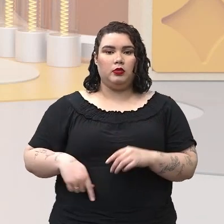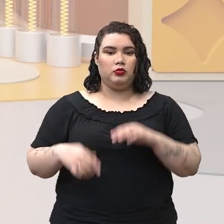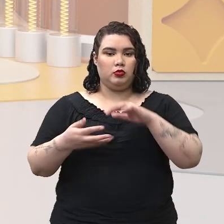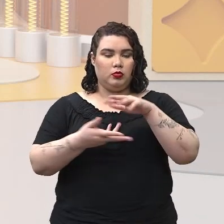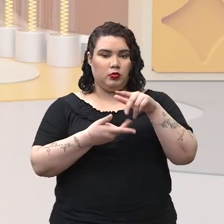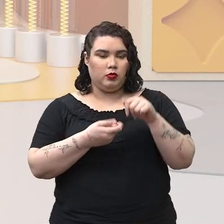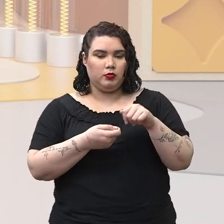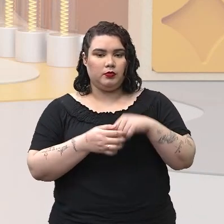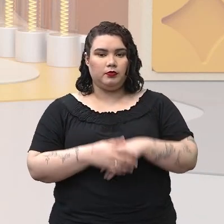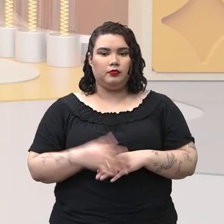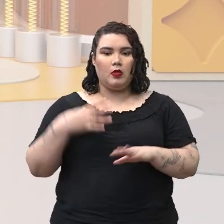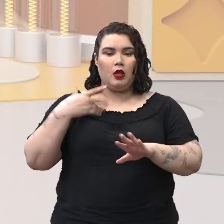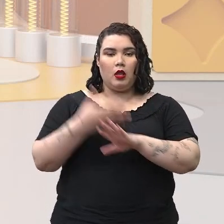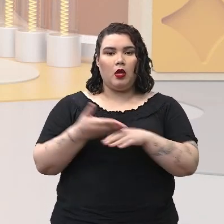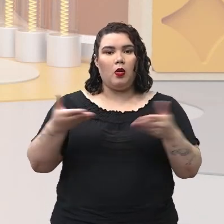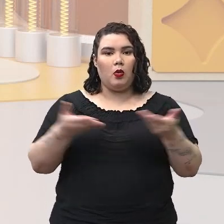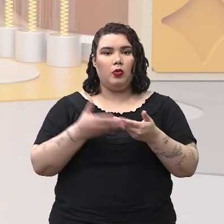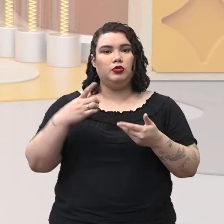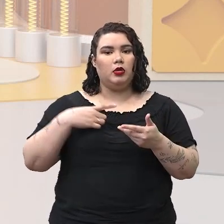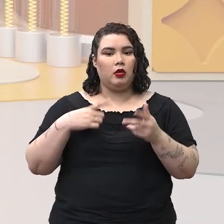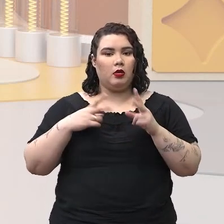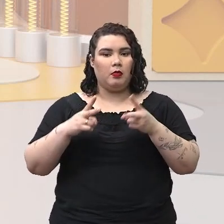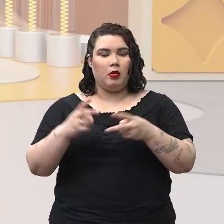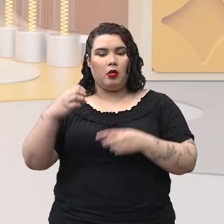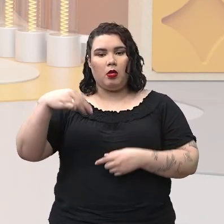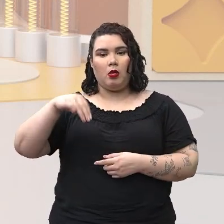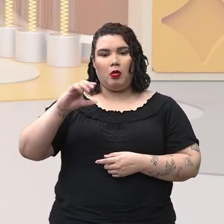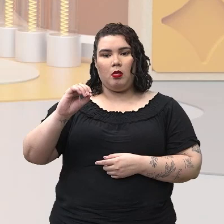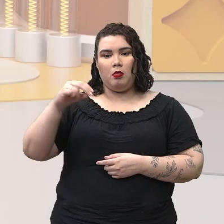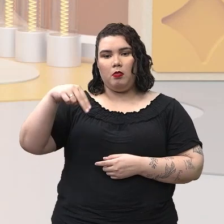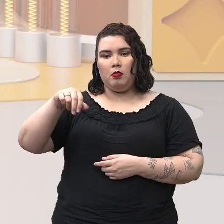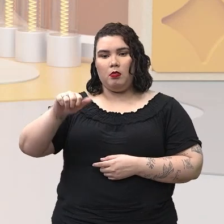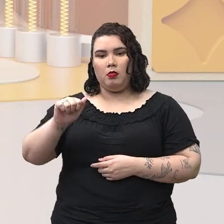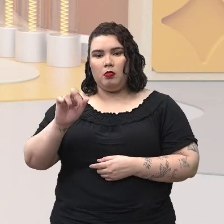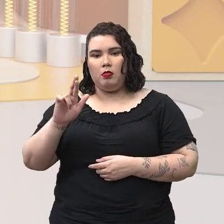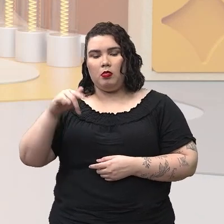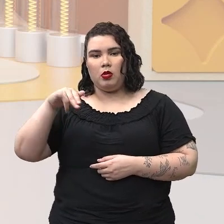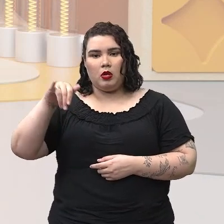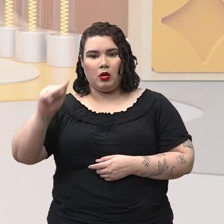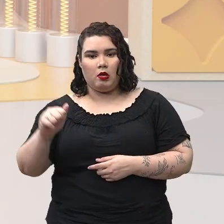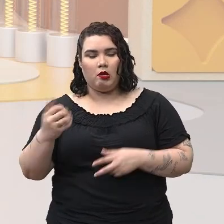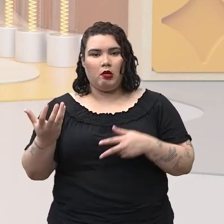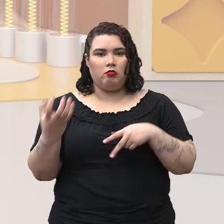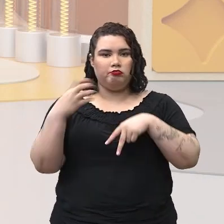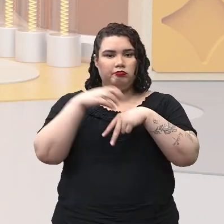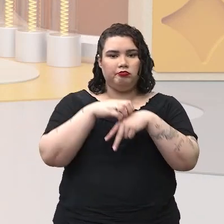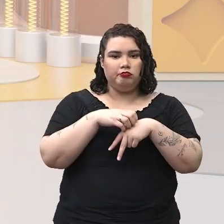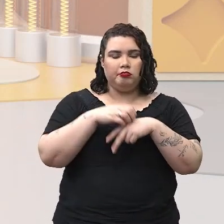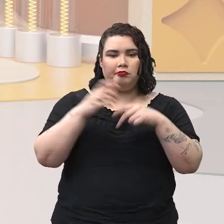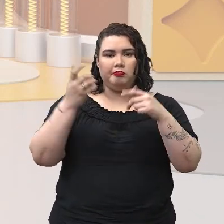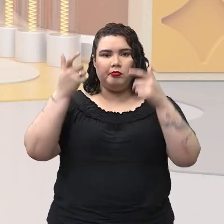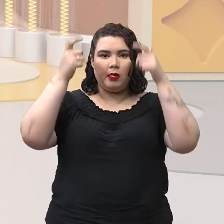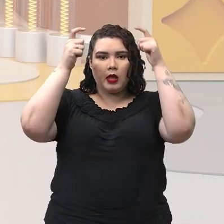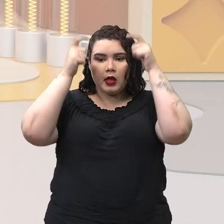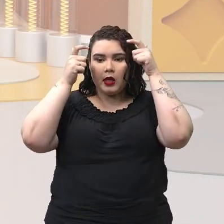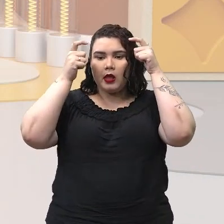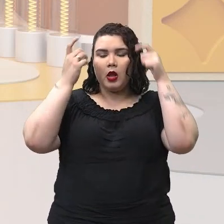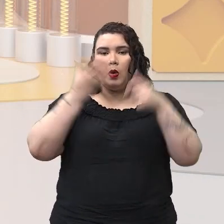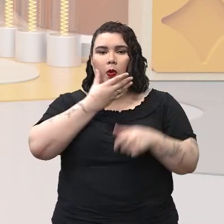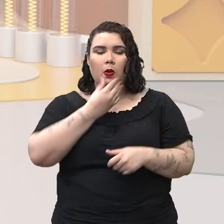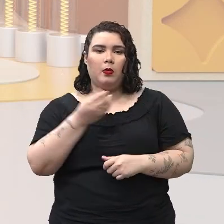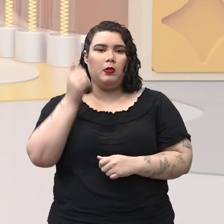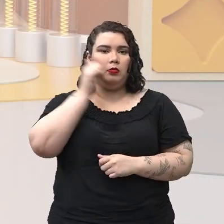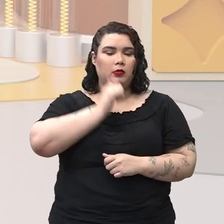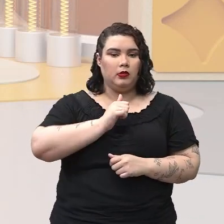Hoje em dia ainda existem algumas monarquias, né? Rei, rainha, né? Aquela pessoa ali que tem o poder, né, de definir